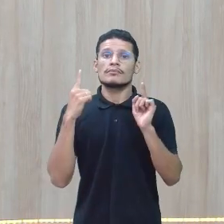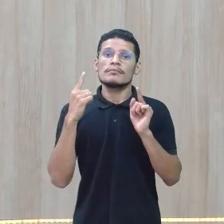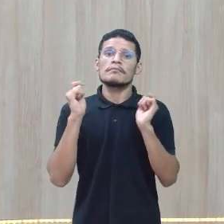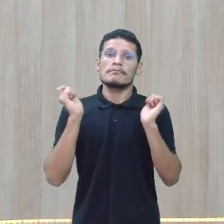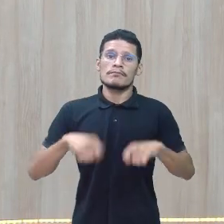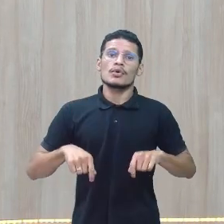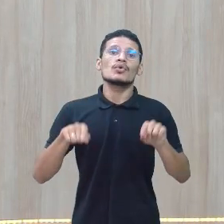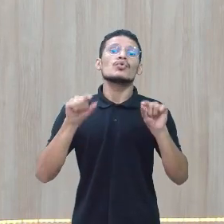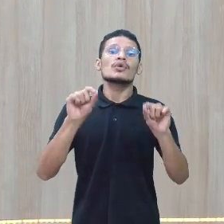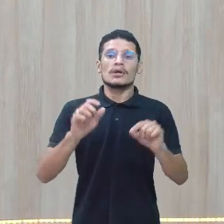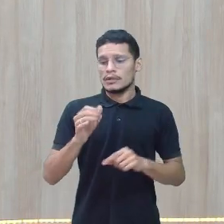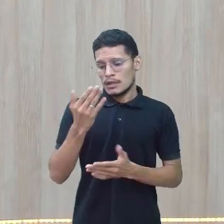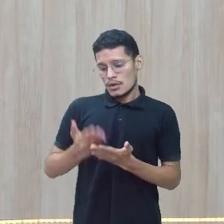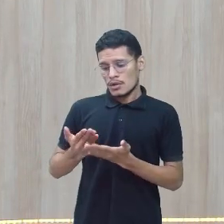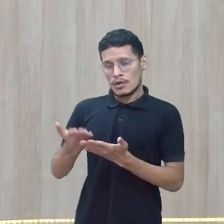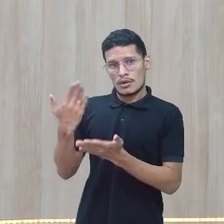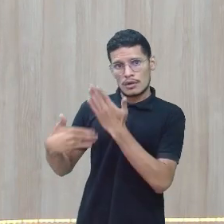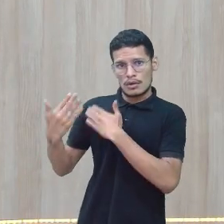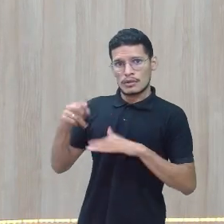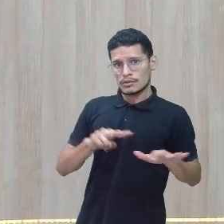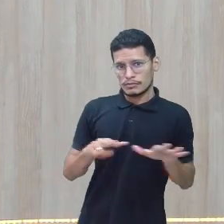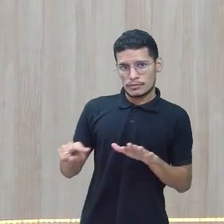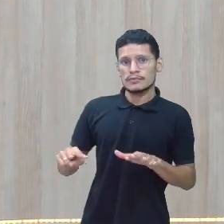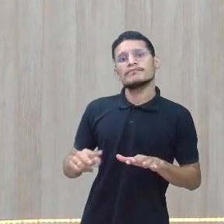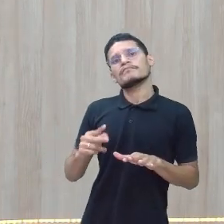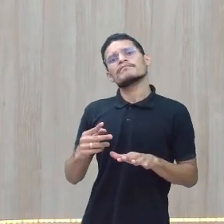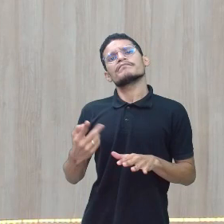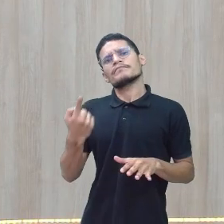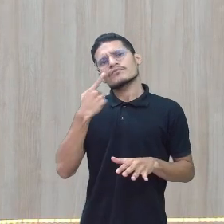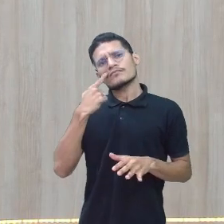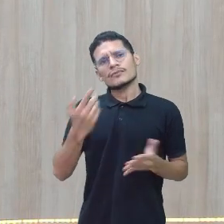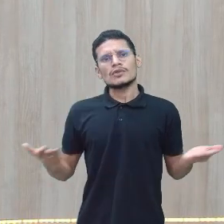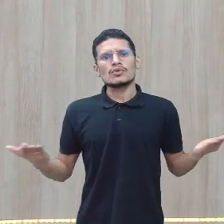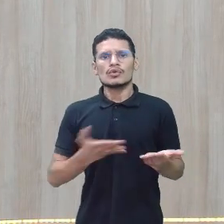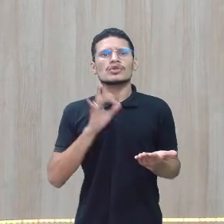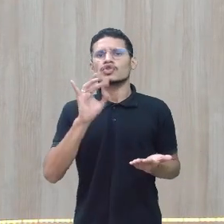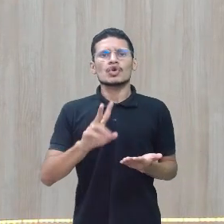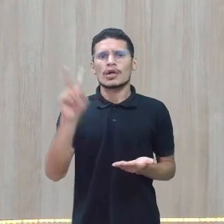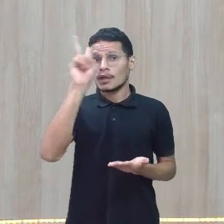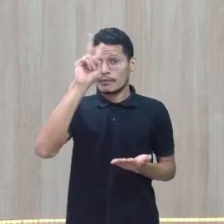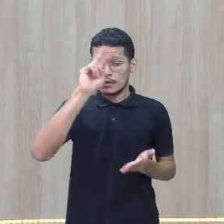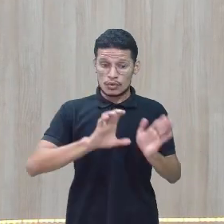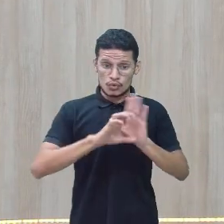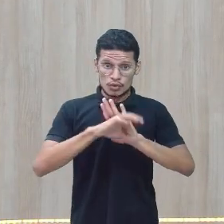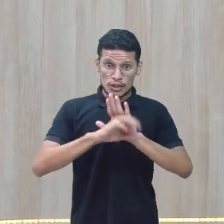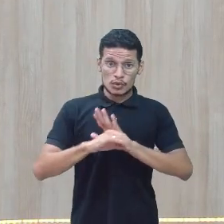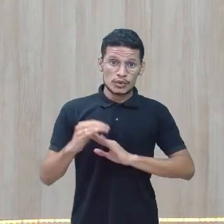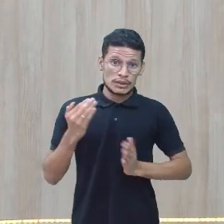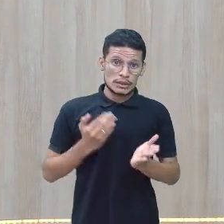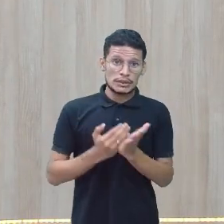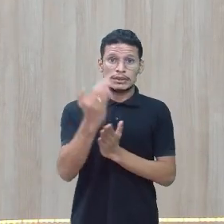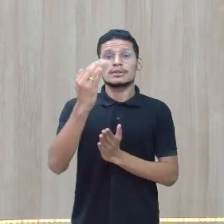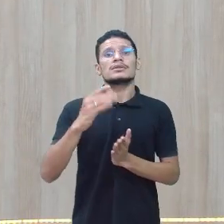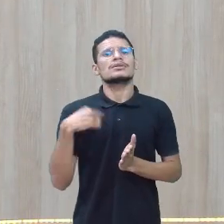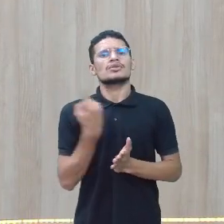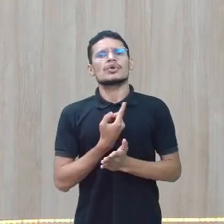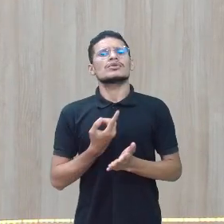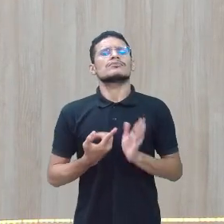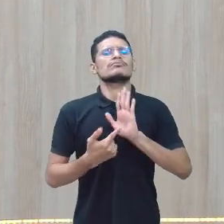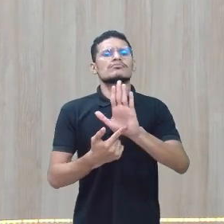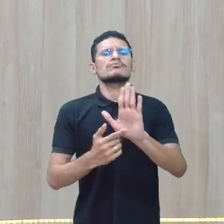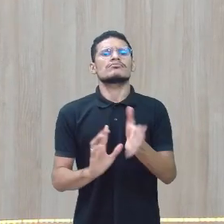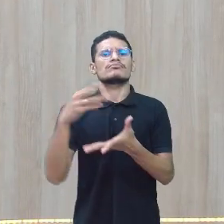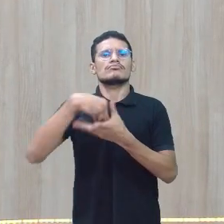nas aulas da semana passada. Aqui, eu preferi relembrar todos os conceitos inicialmente e a gente vai aplicar